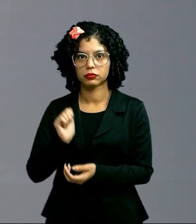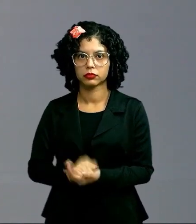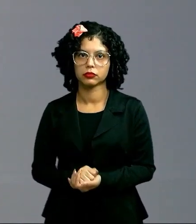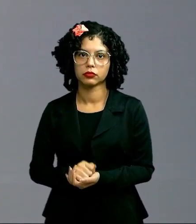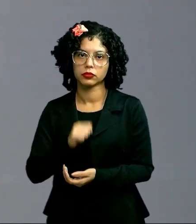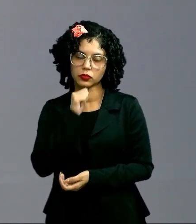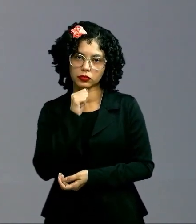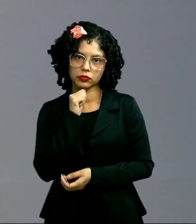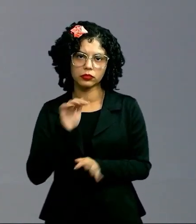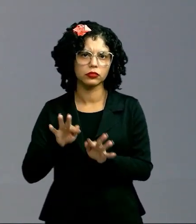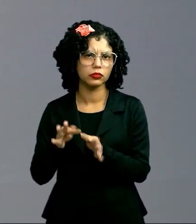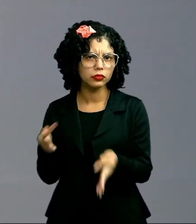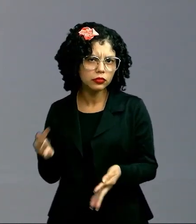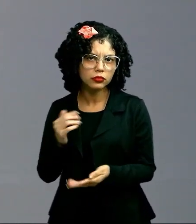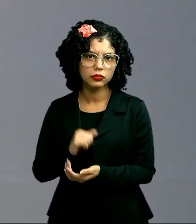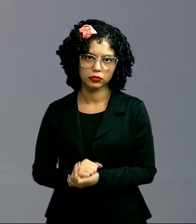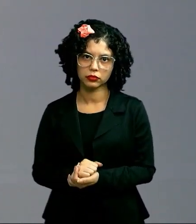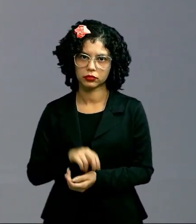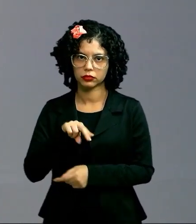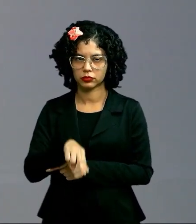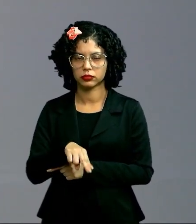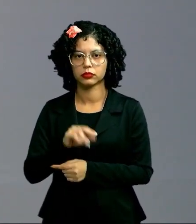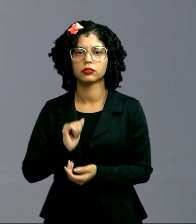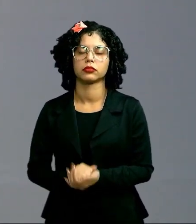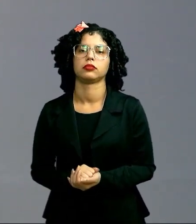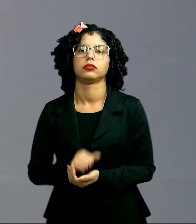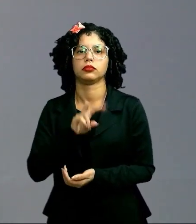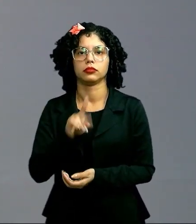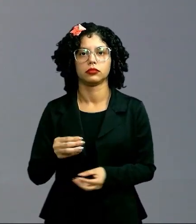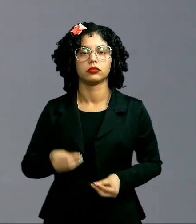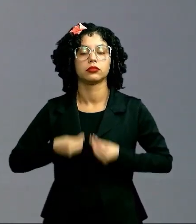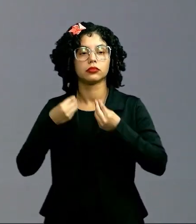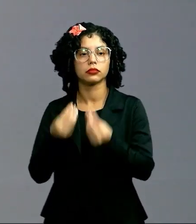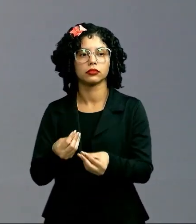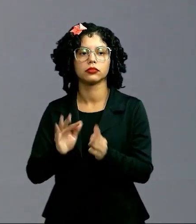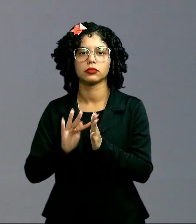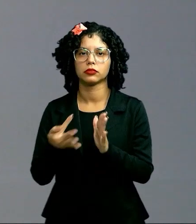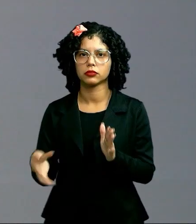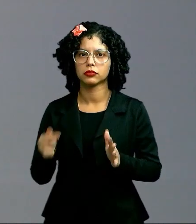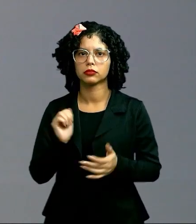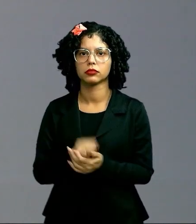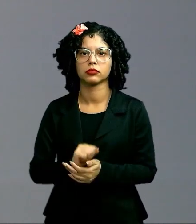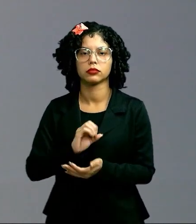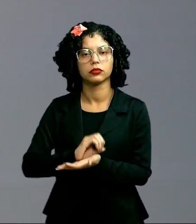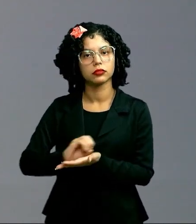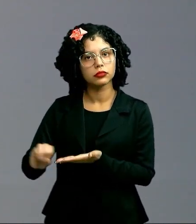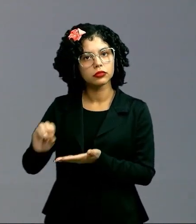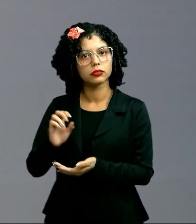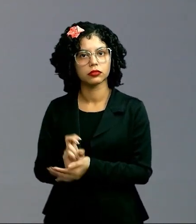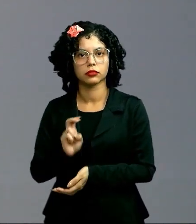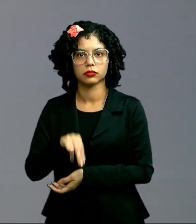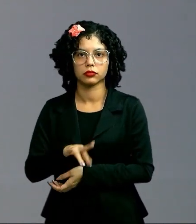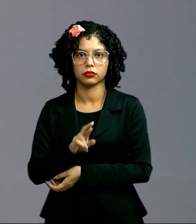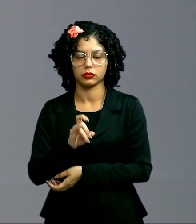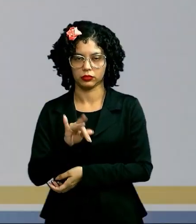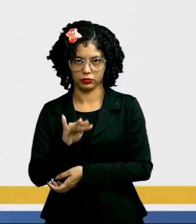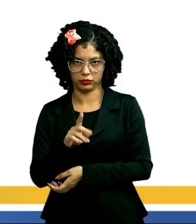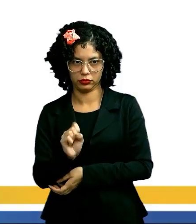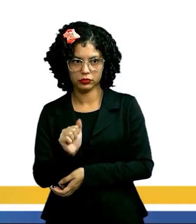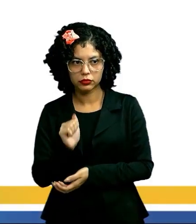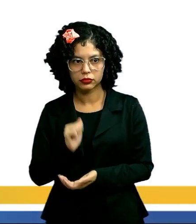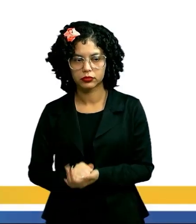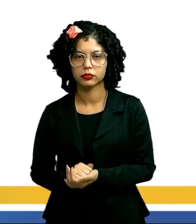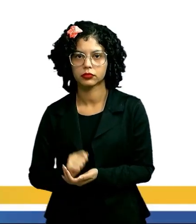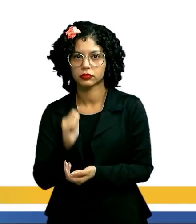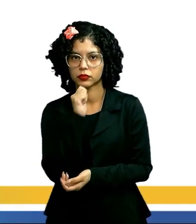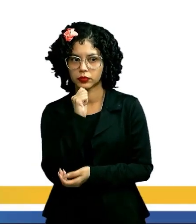NH ou simplesmente o grupamento N, que é o que vai me dar então uma função orgânica nitrogenada. Perfeito? Olha